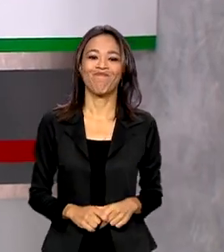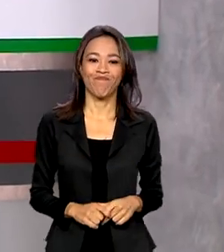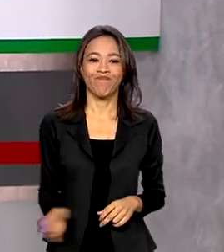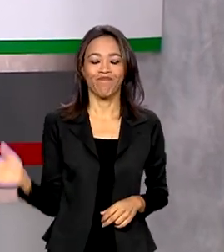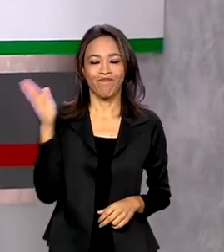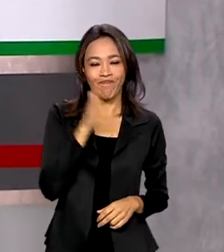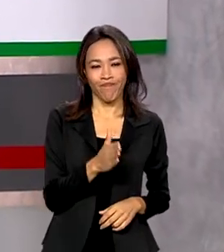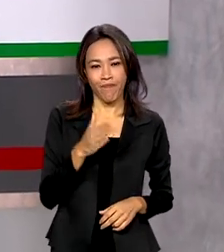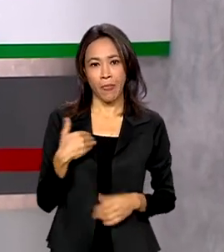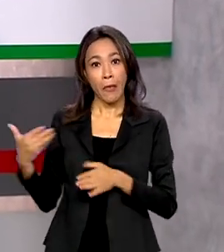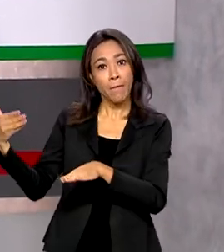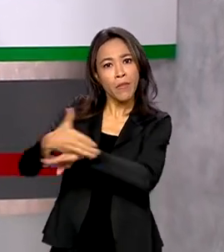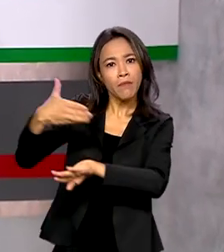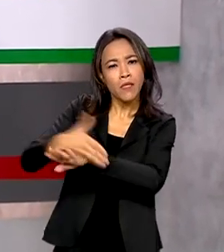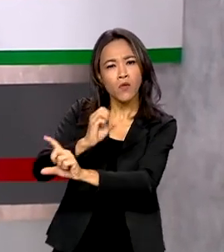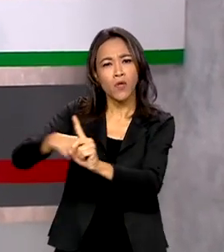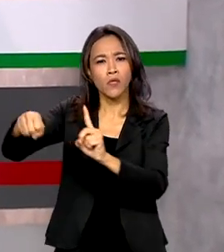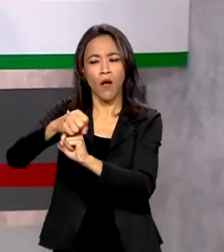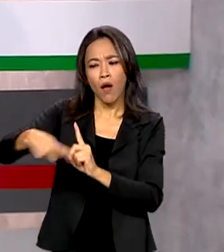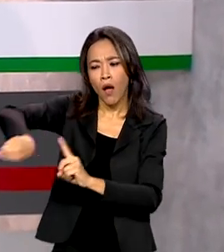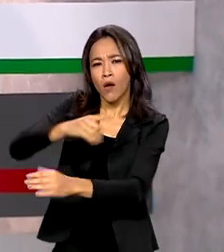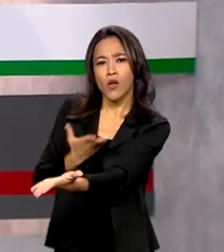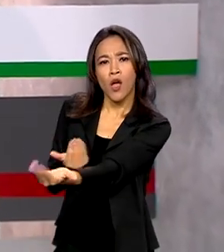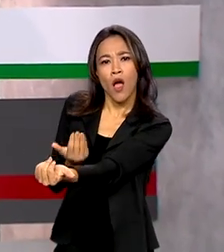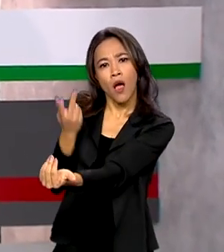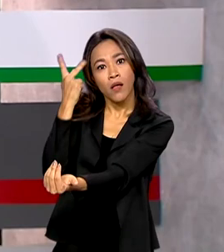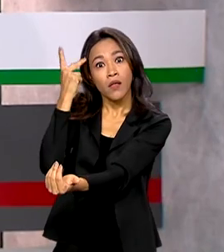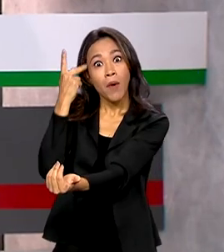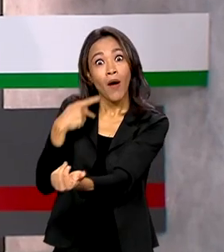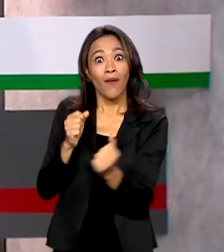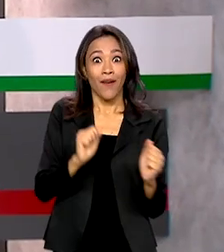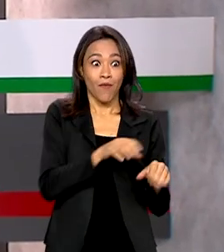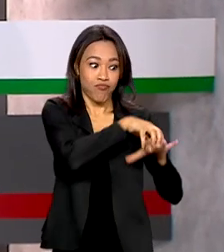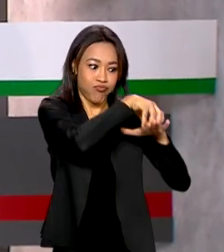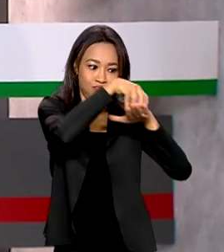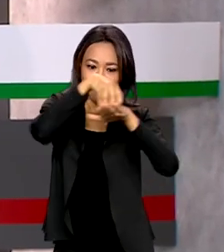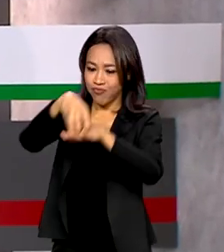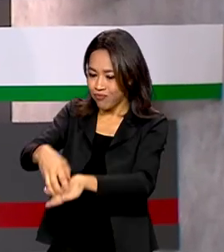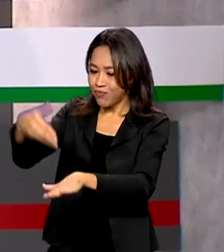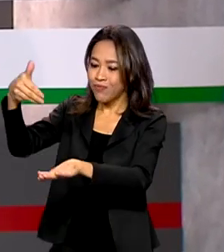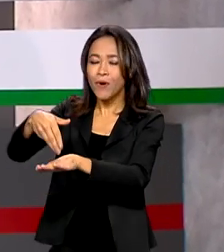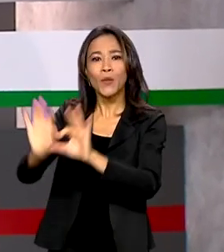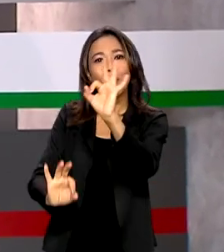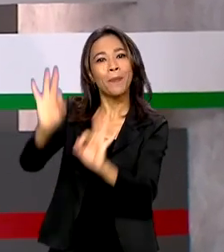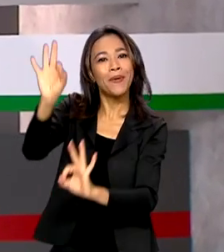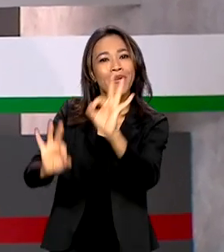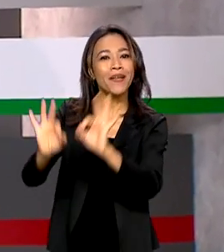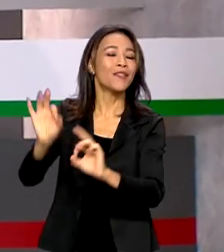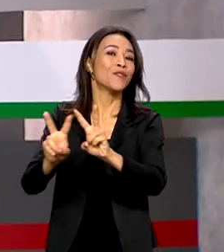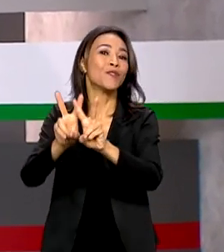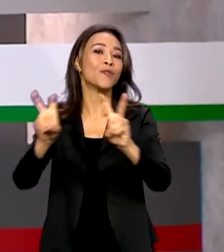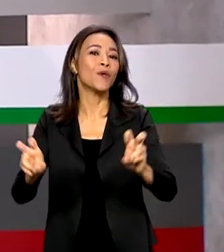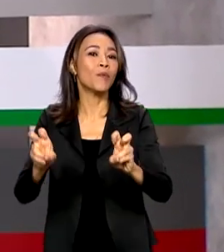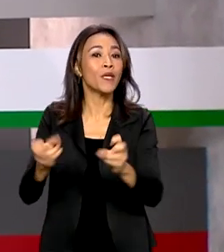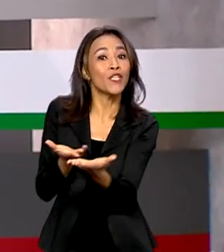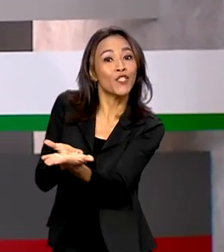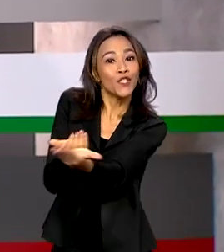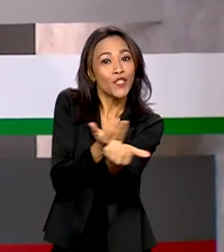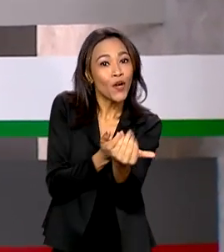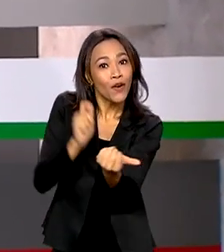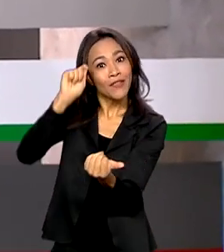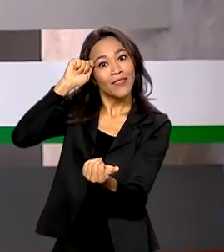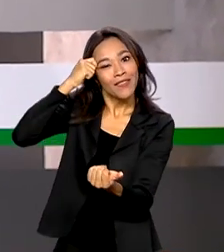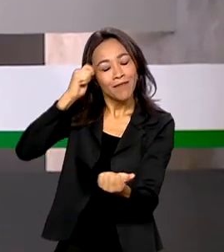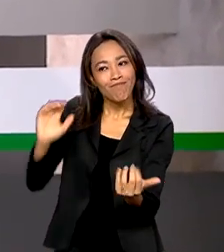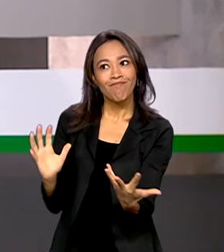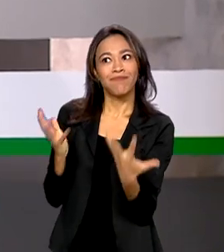Participação social. Jovens de São Paulo receberam a caravana do Plano Nacional Juventude Negra Viva. O objetivo é